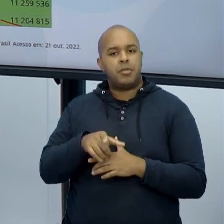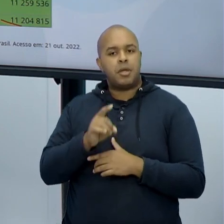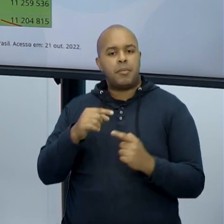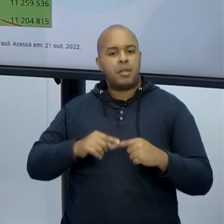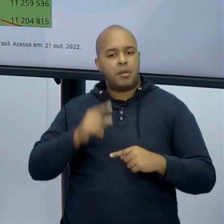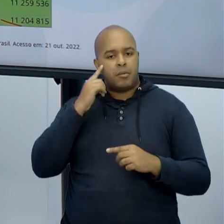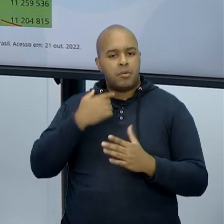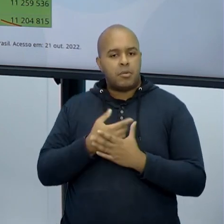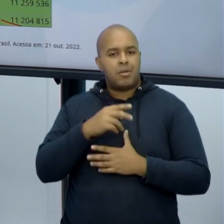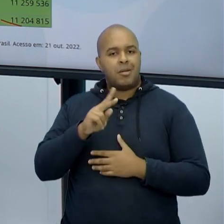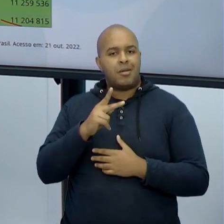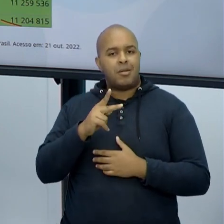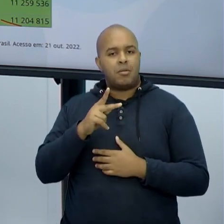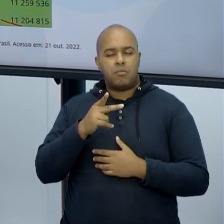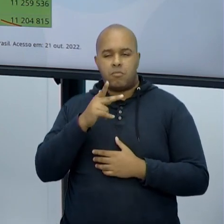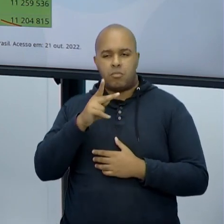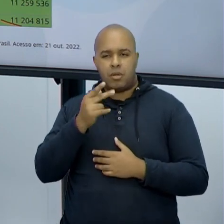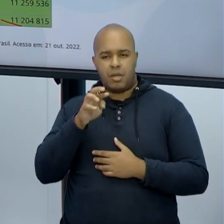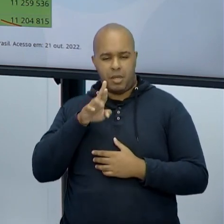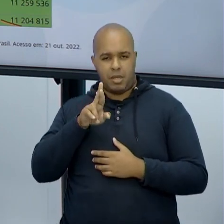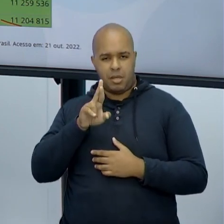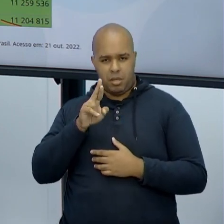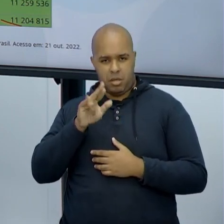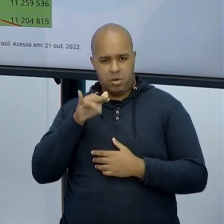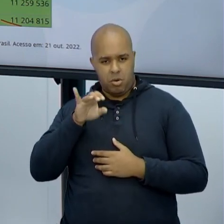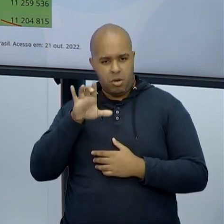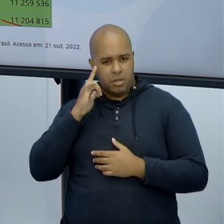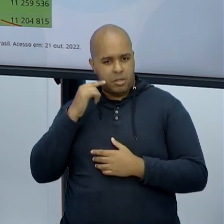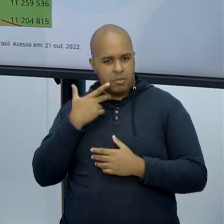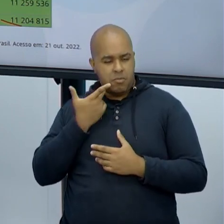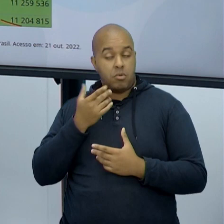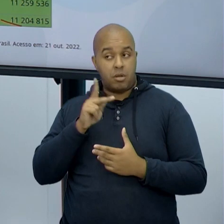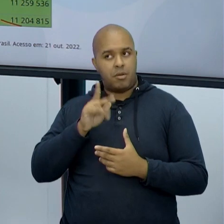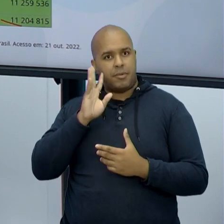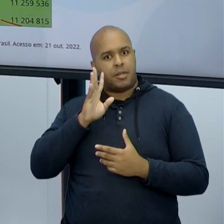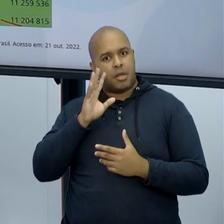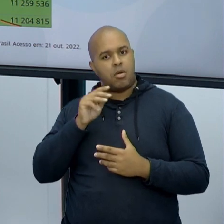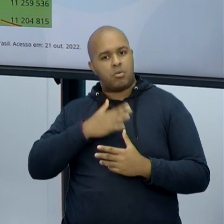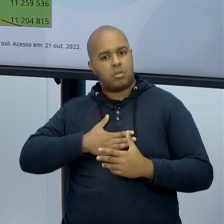sobre super-herói. Esse eu fui também, eu fui ver, achei muito legal, gostei.